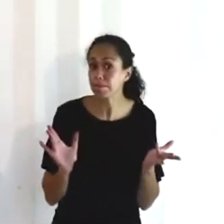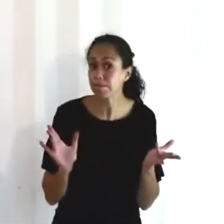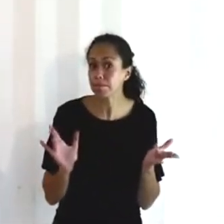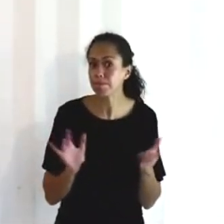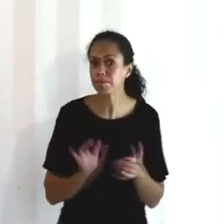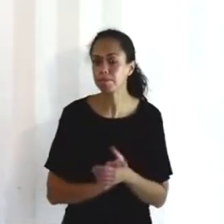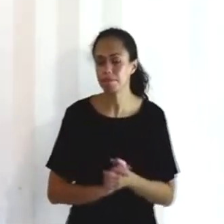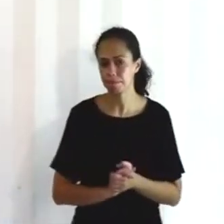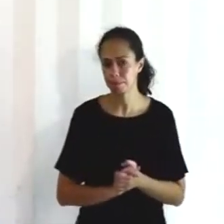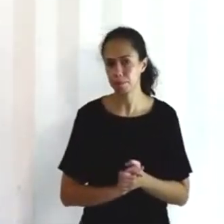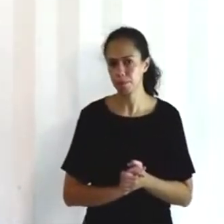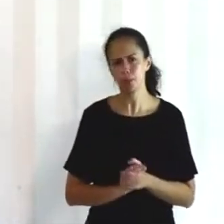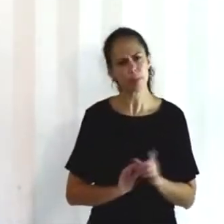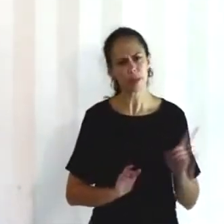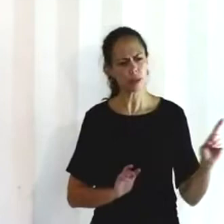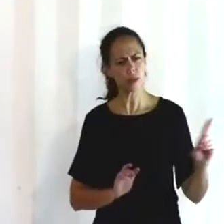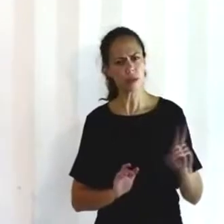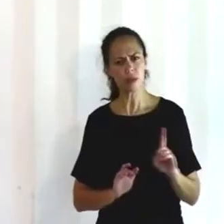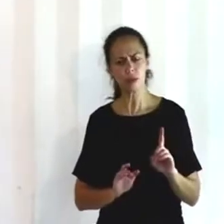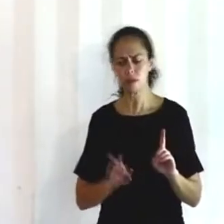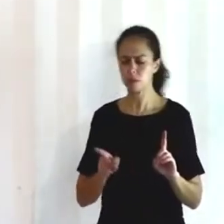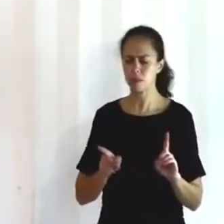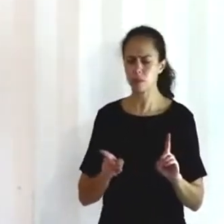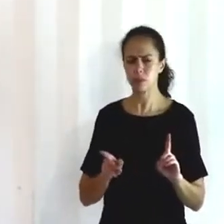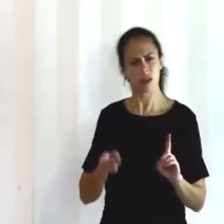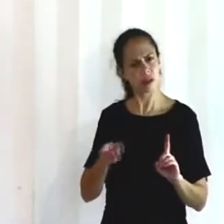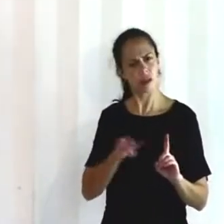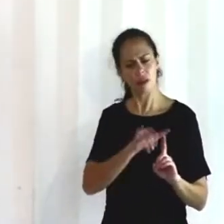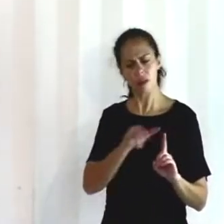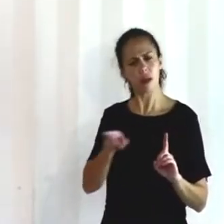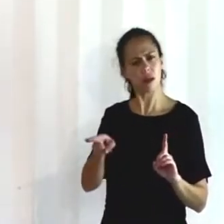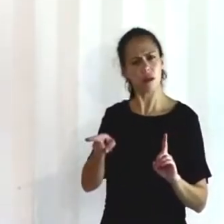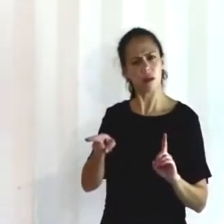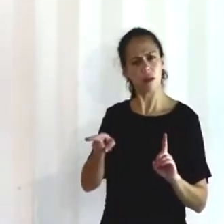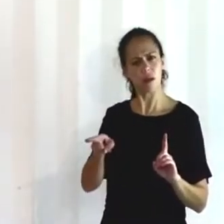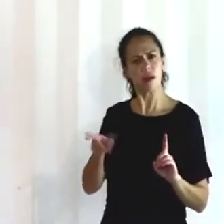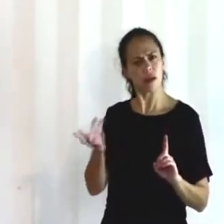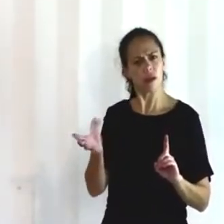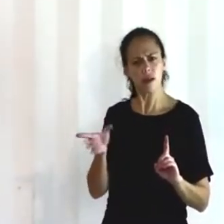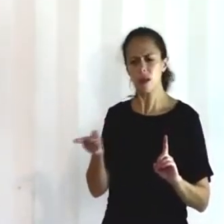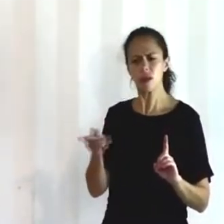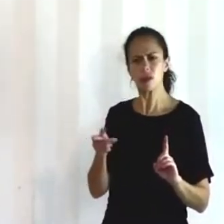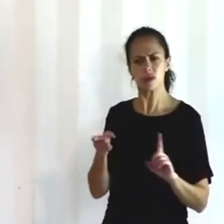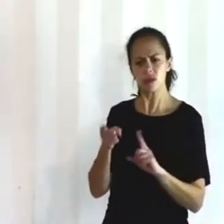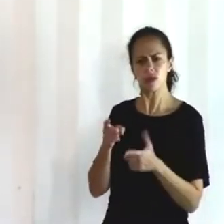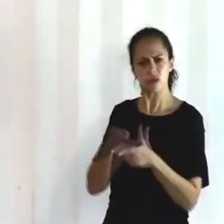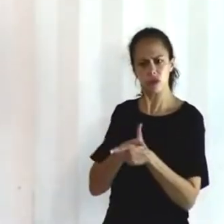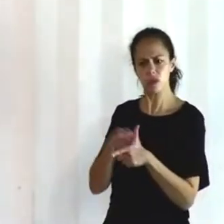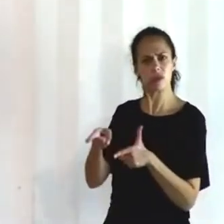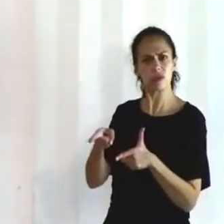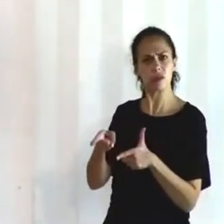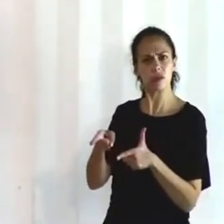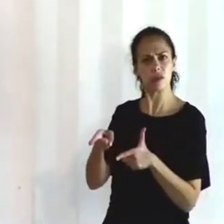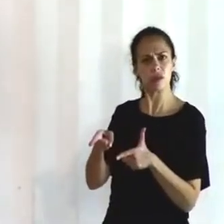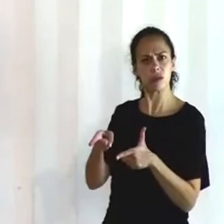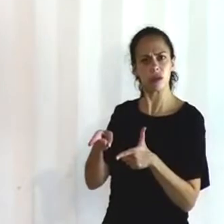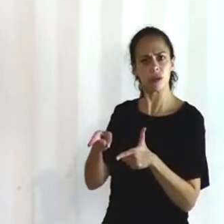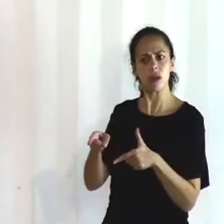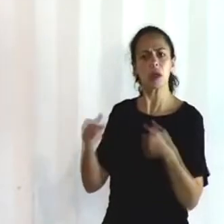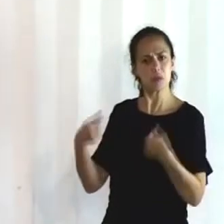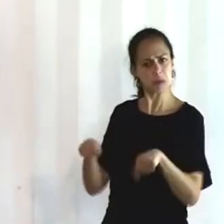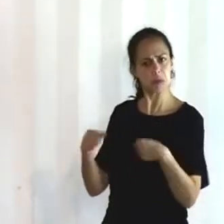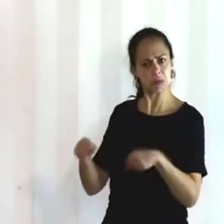quer receber, porque é um direito dela. Aqui nós começamos a pensar o que é a